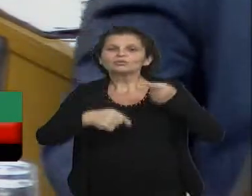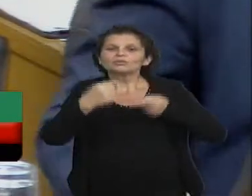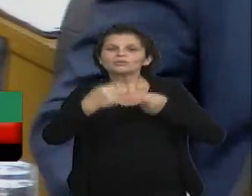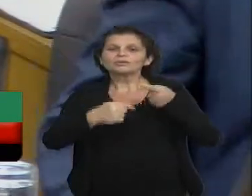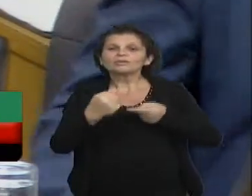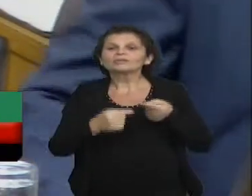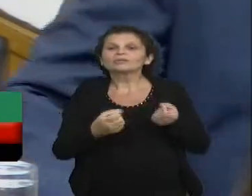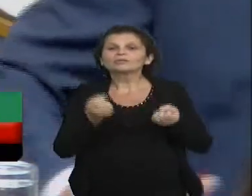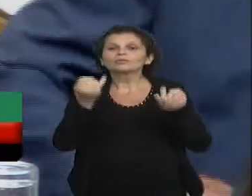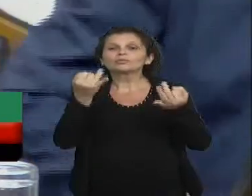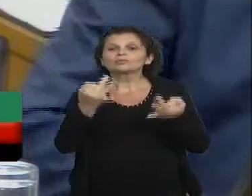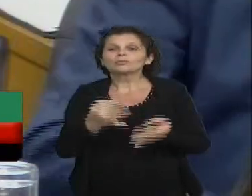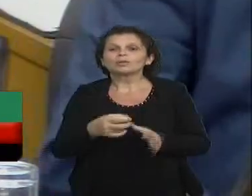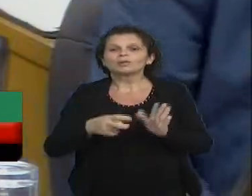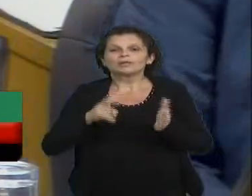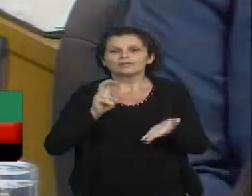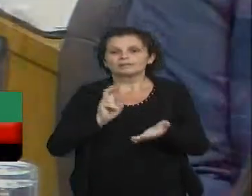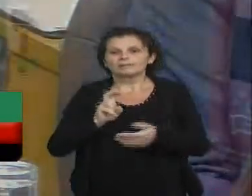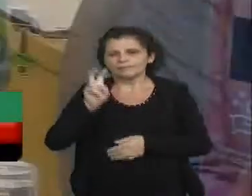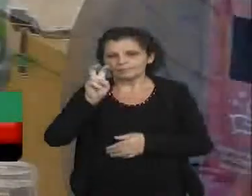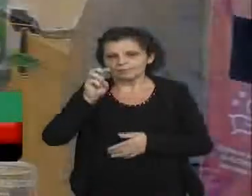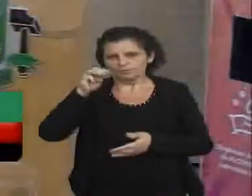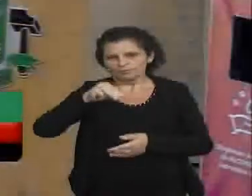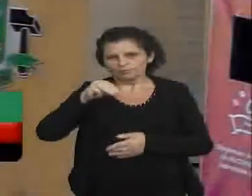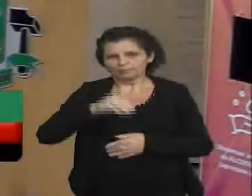discutir, Vossa Excelência dispõe de 5 minutos.